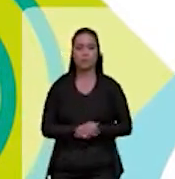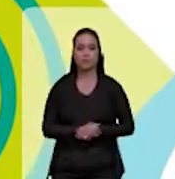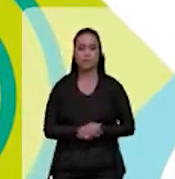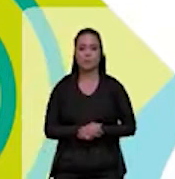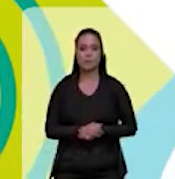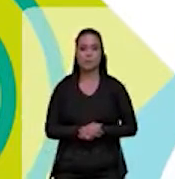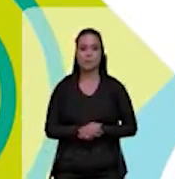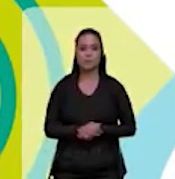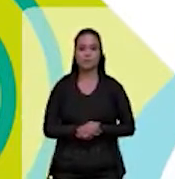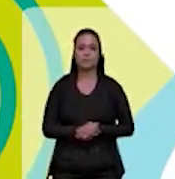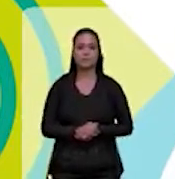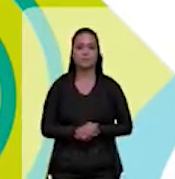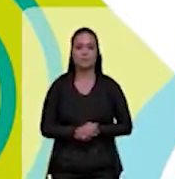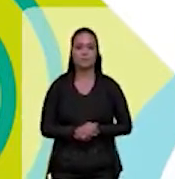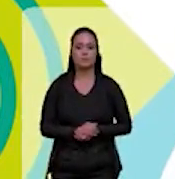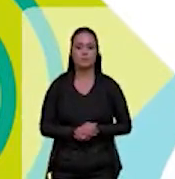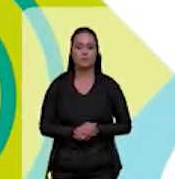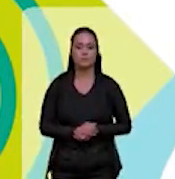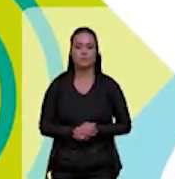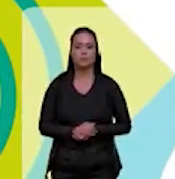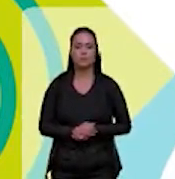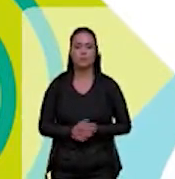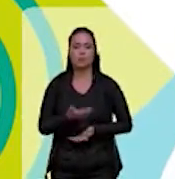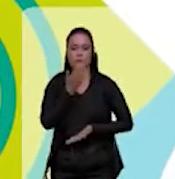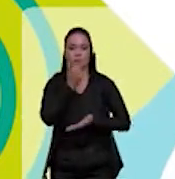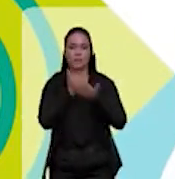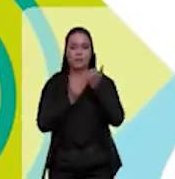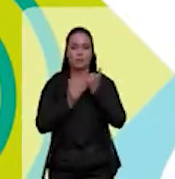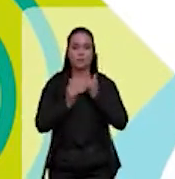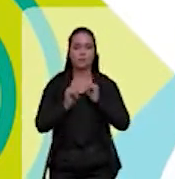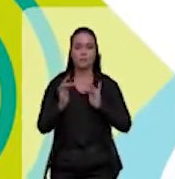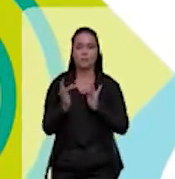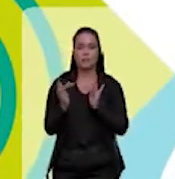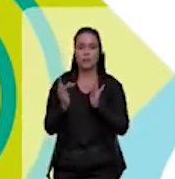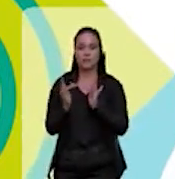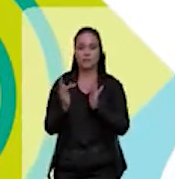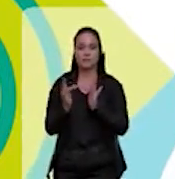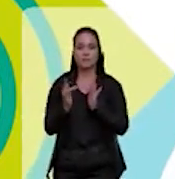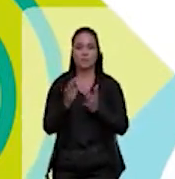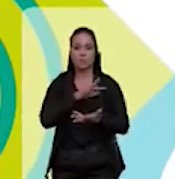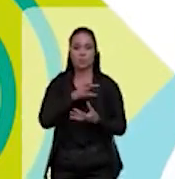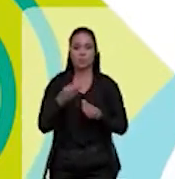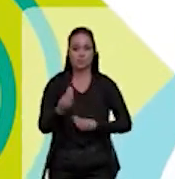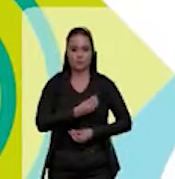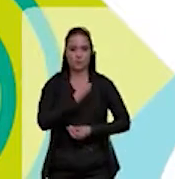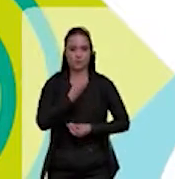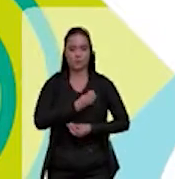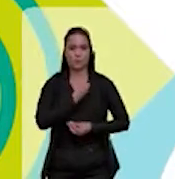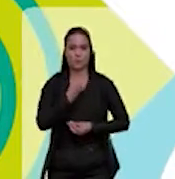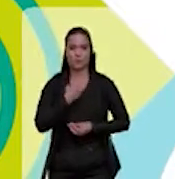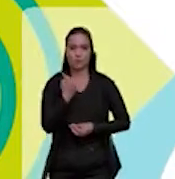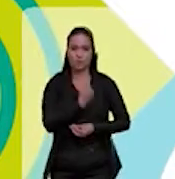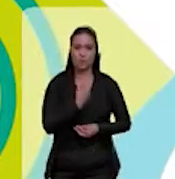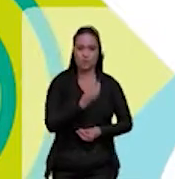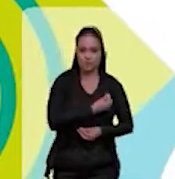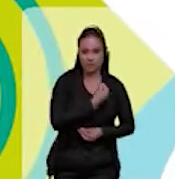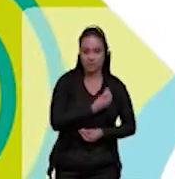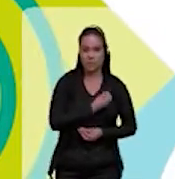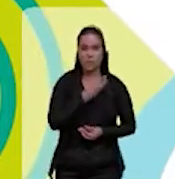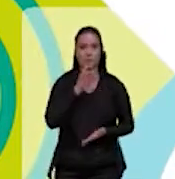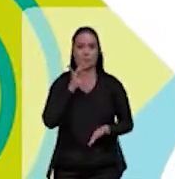experiências de sujeitos sociais alimenta-se da sua relação com o mundo em que vivemos a nossa vida